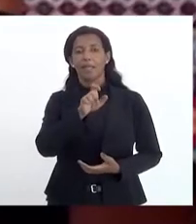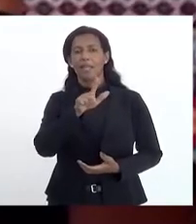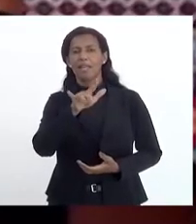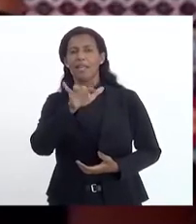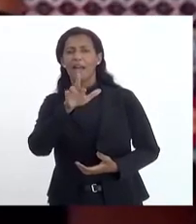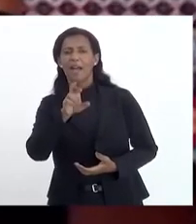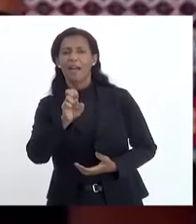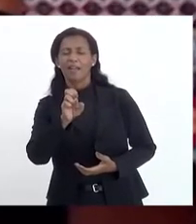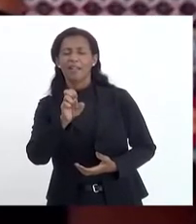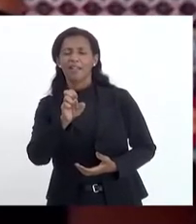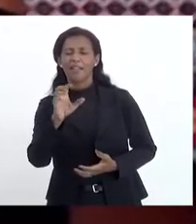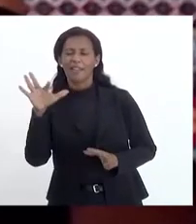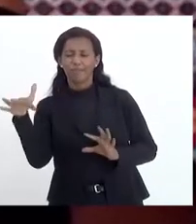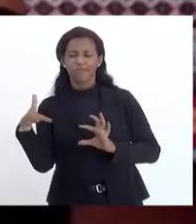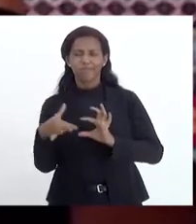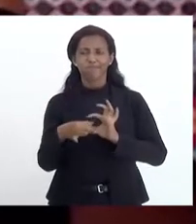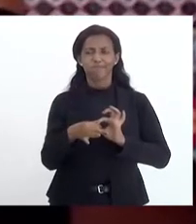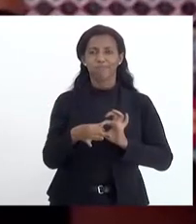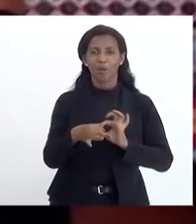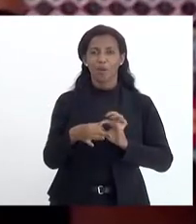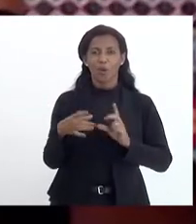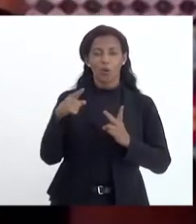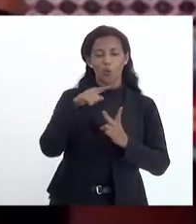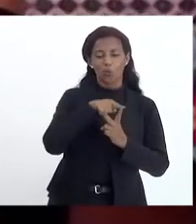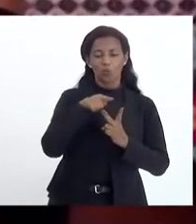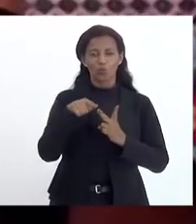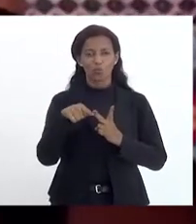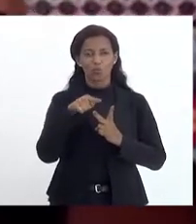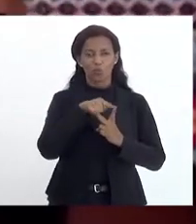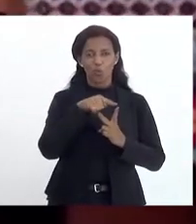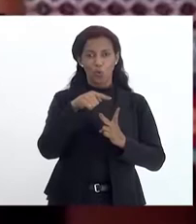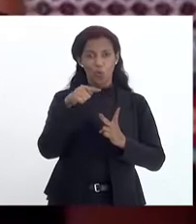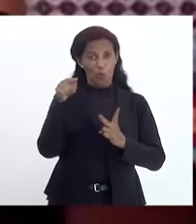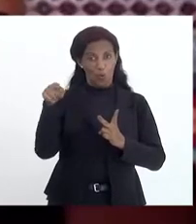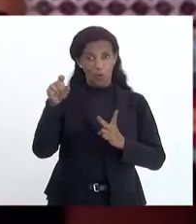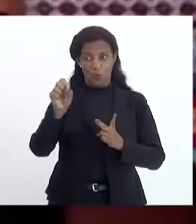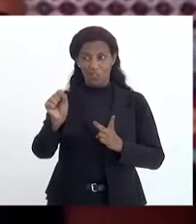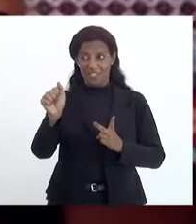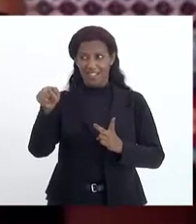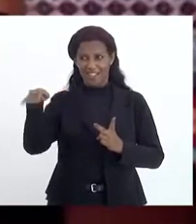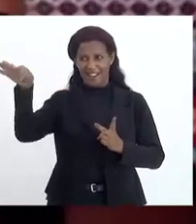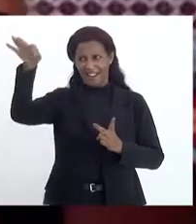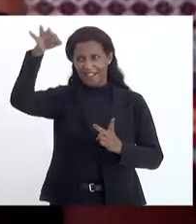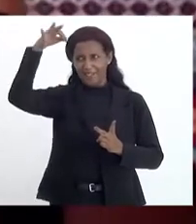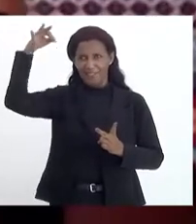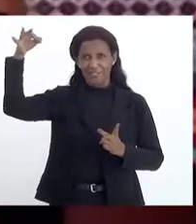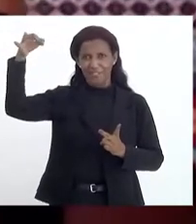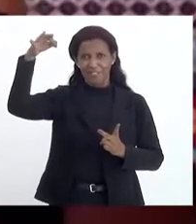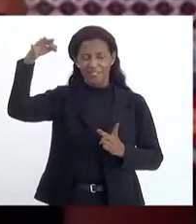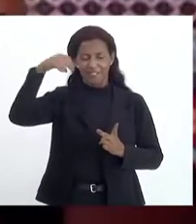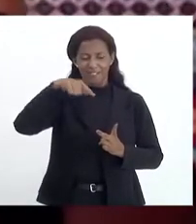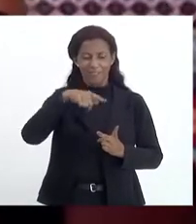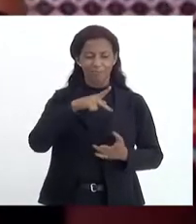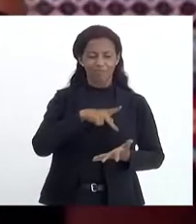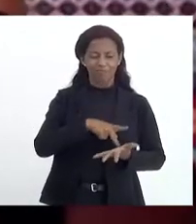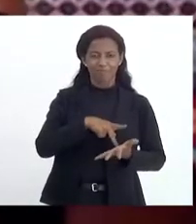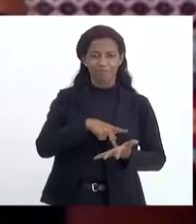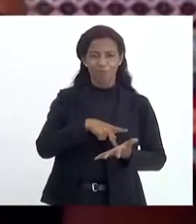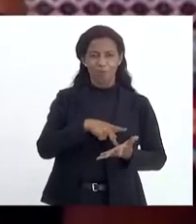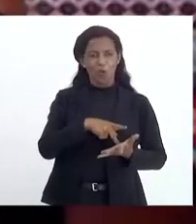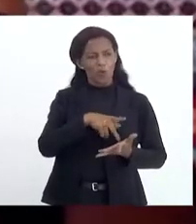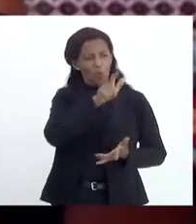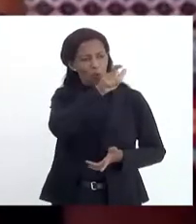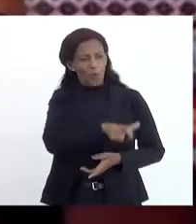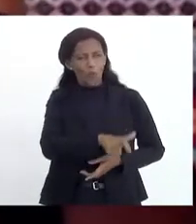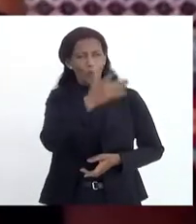reconexão. Reconexão, né? Reconexão com as duas hastes, com o sagrado e com o concreto, com o próximo.